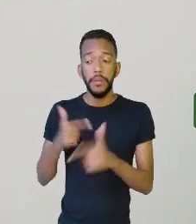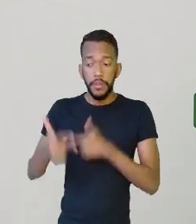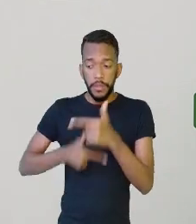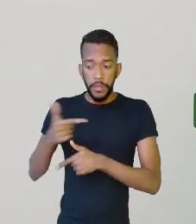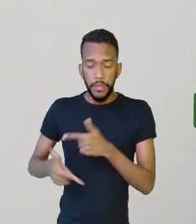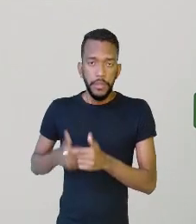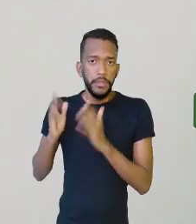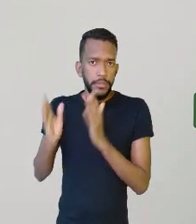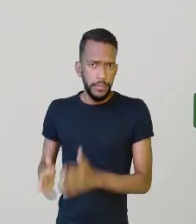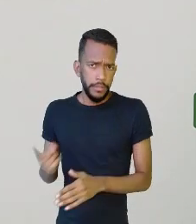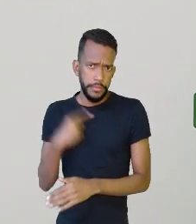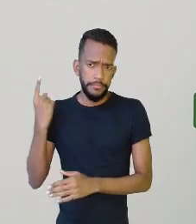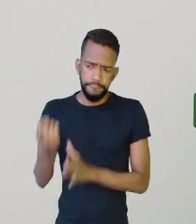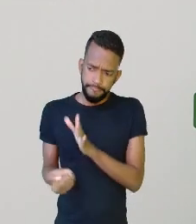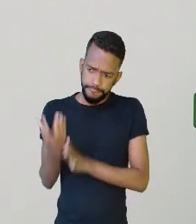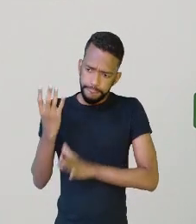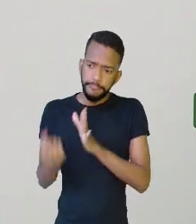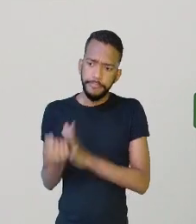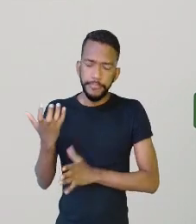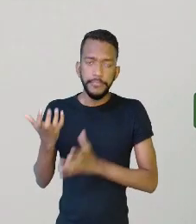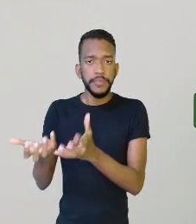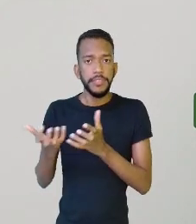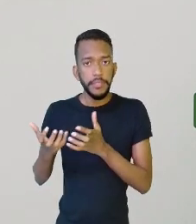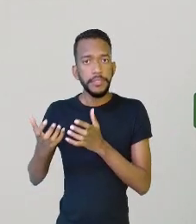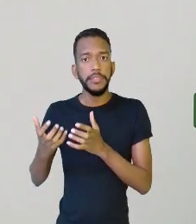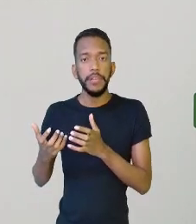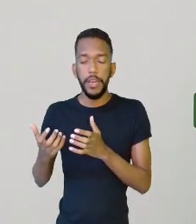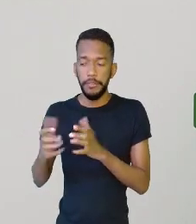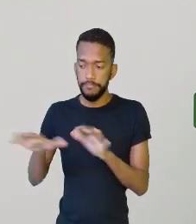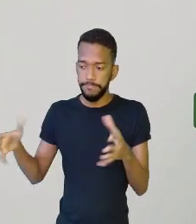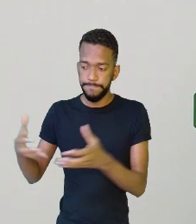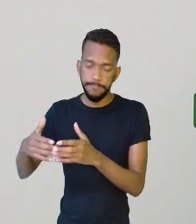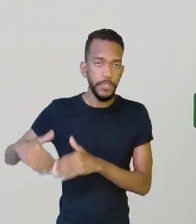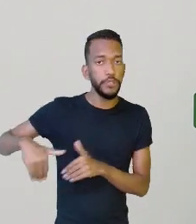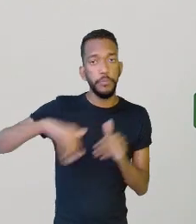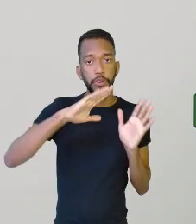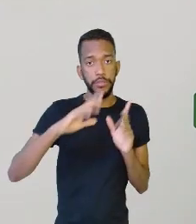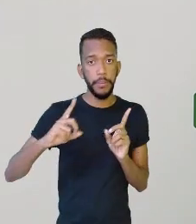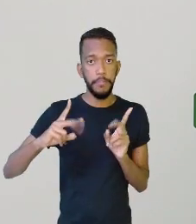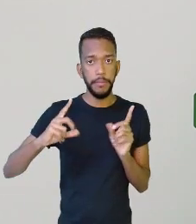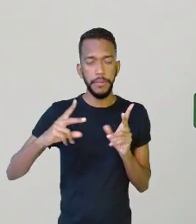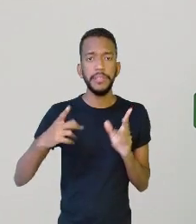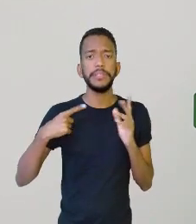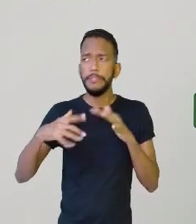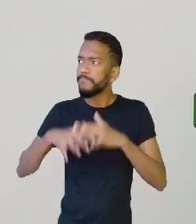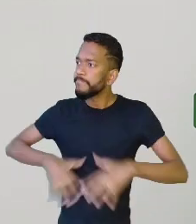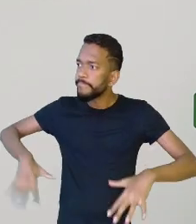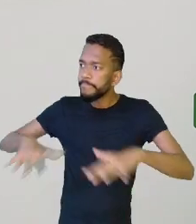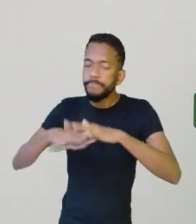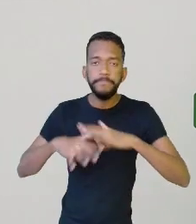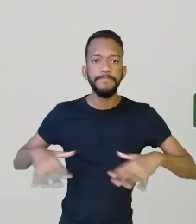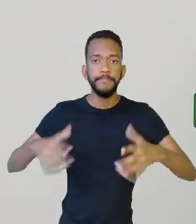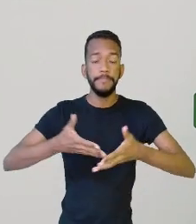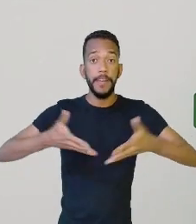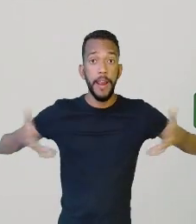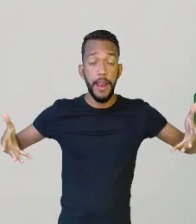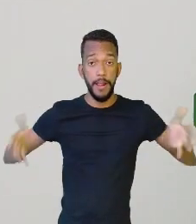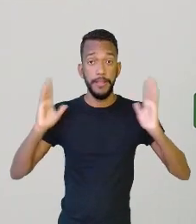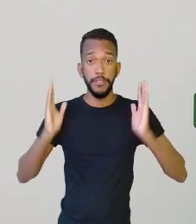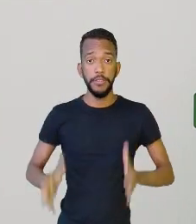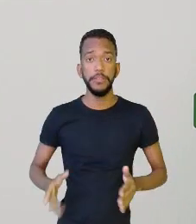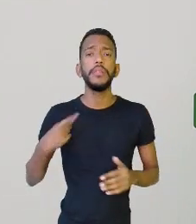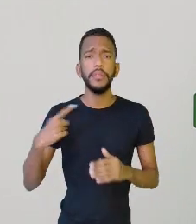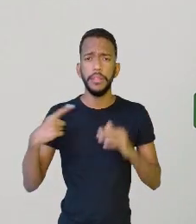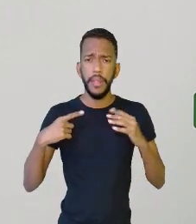Nós produzíamos aqui para exportação num grande latifúndio, que aí nós tínhamos